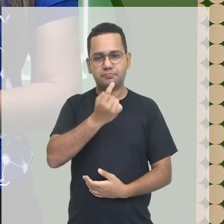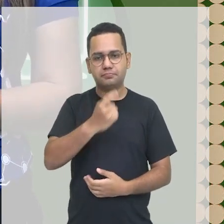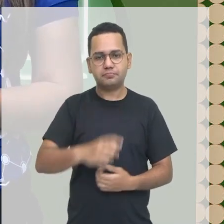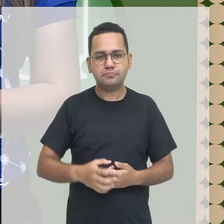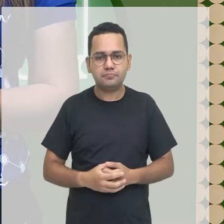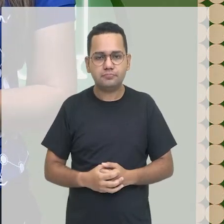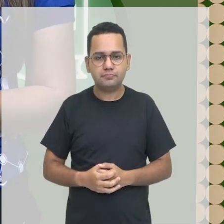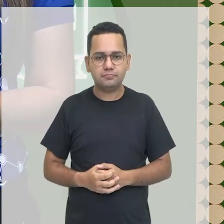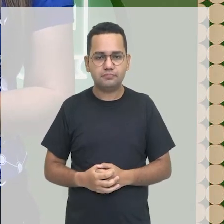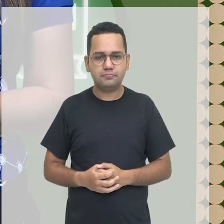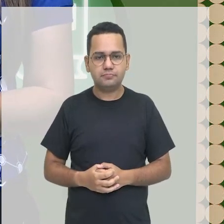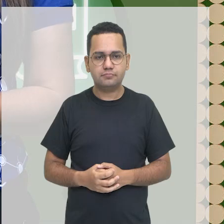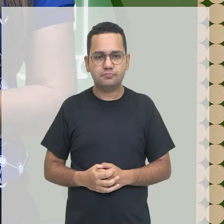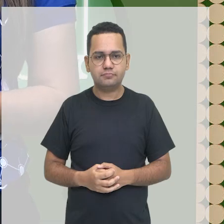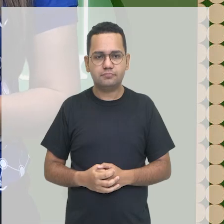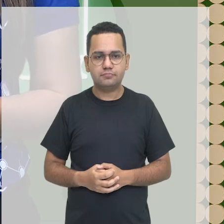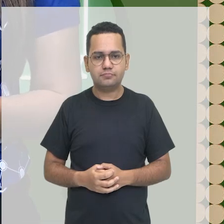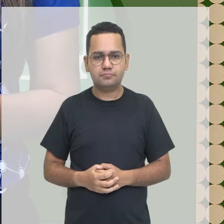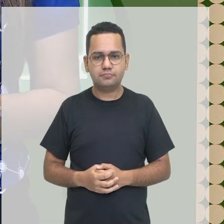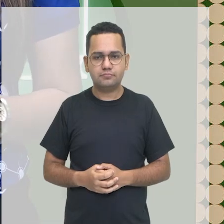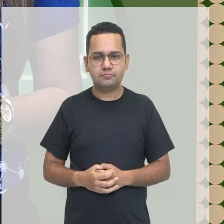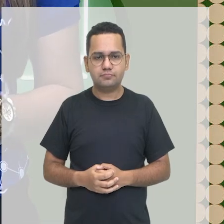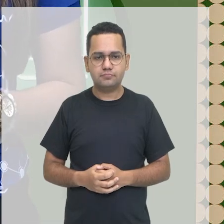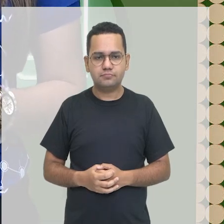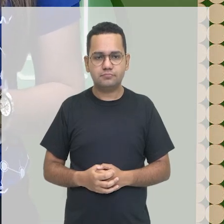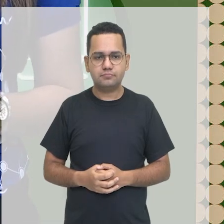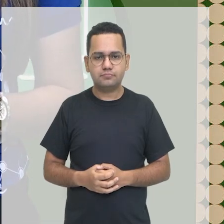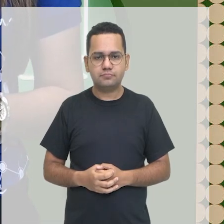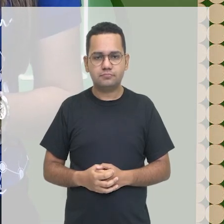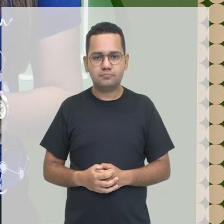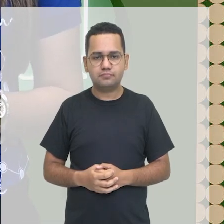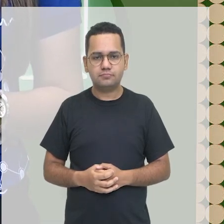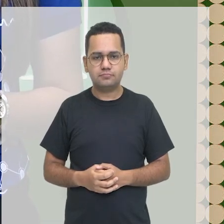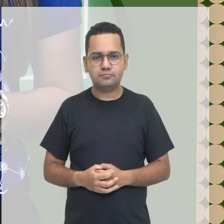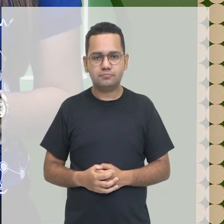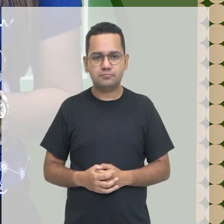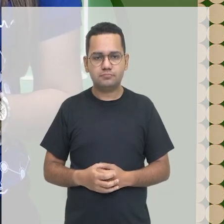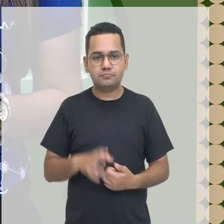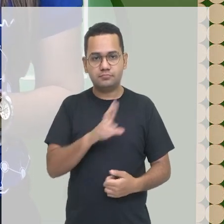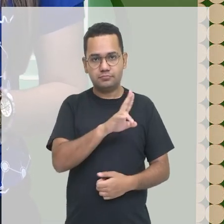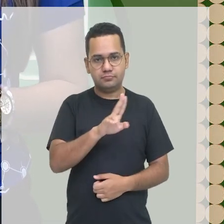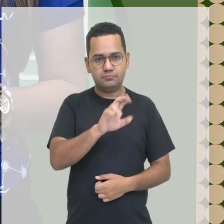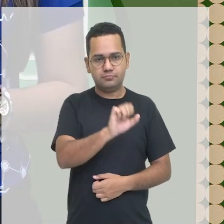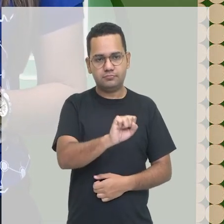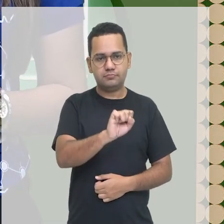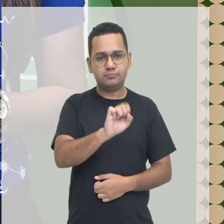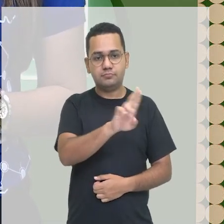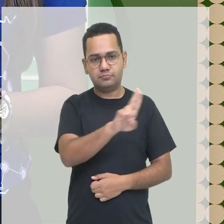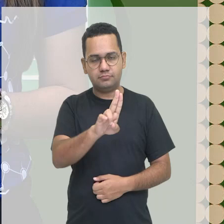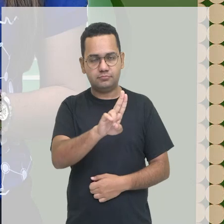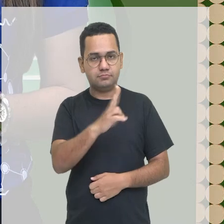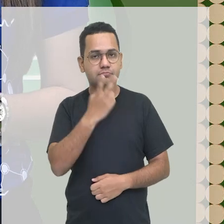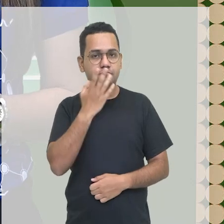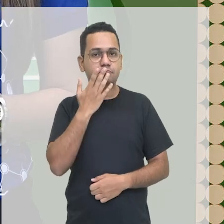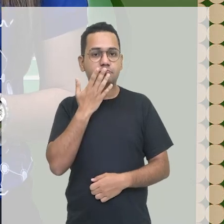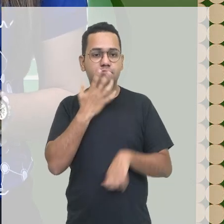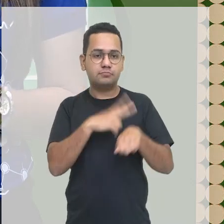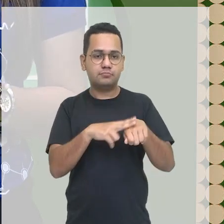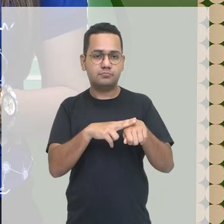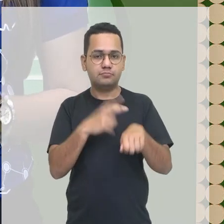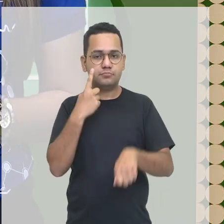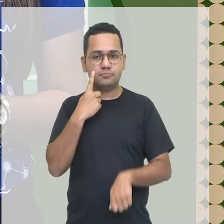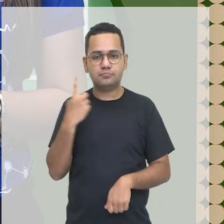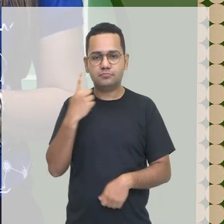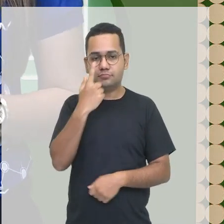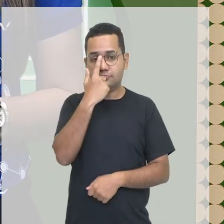nossa próxima imagem, né, que é o Sahelanthropus tacadensis, né,